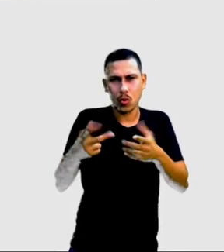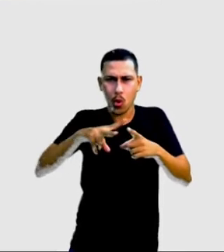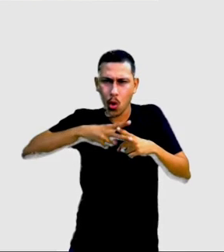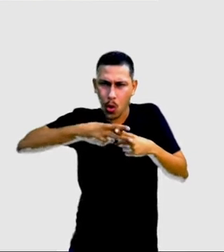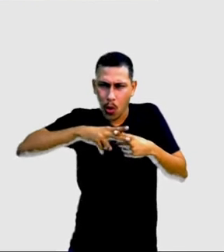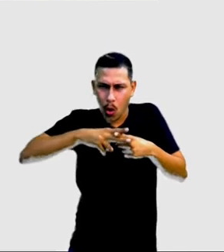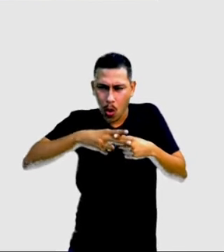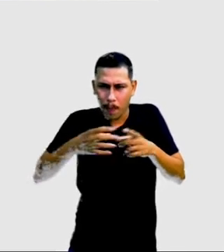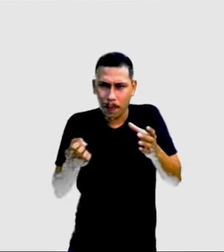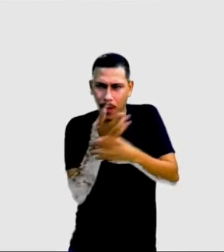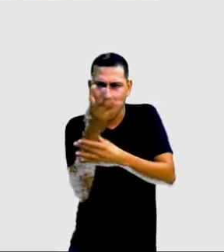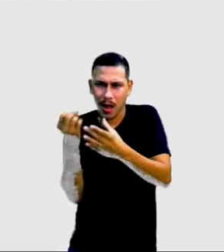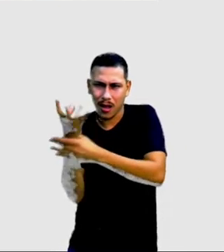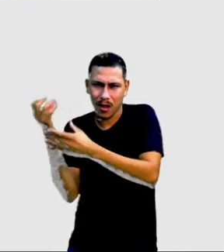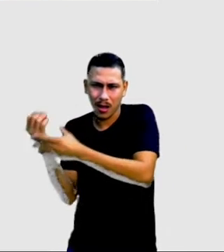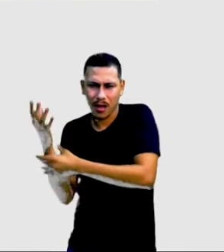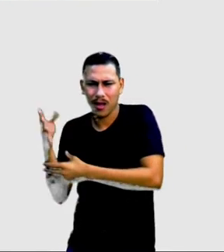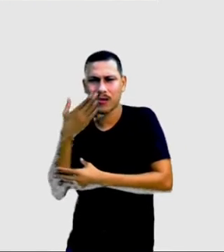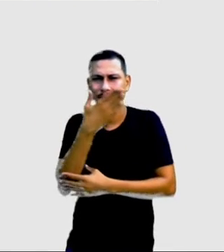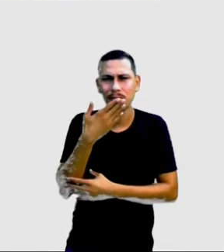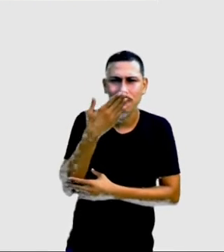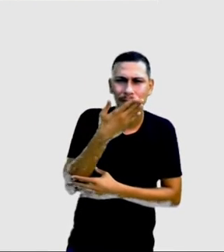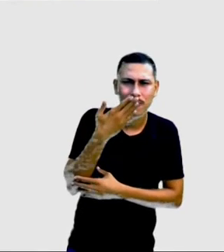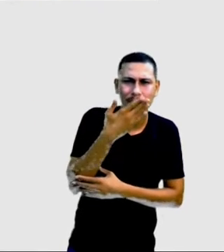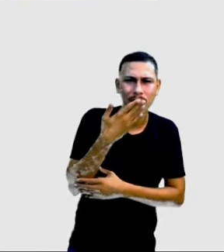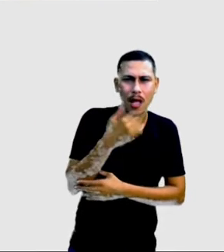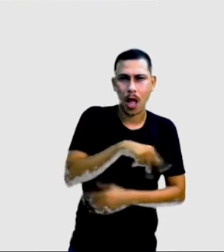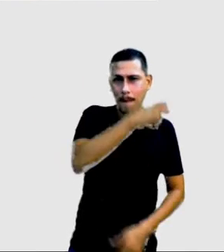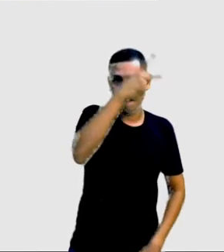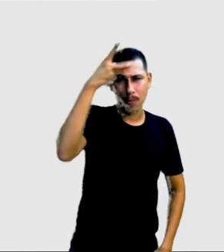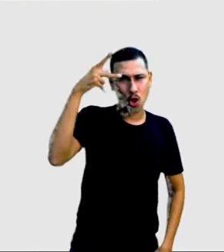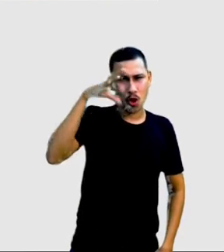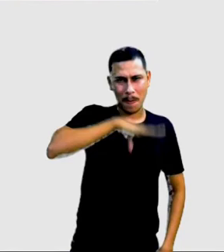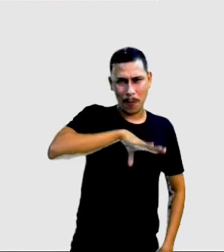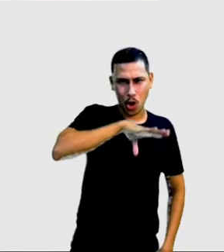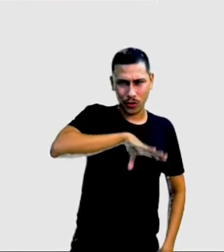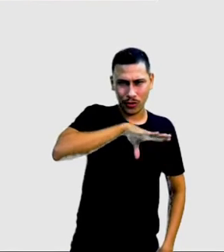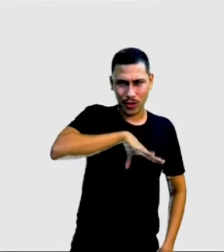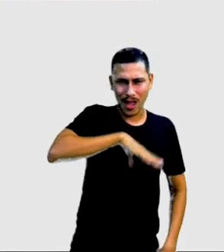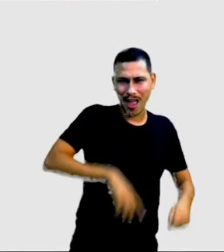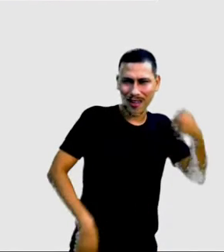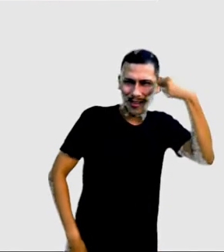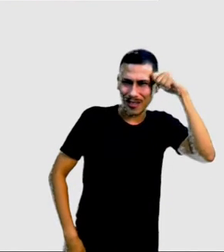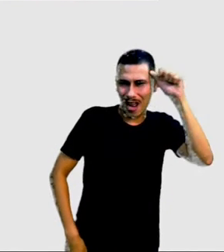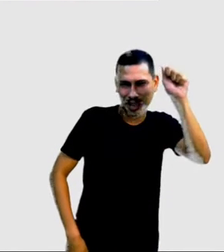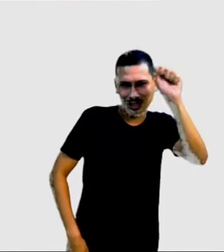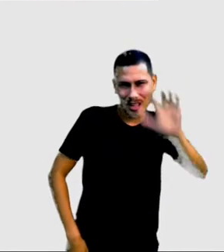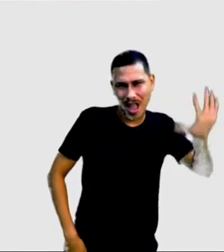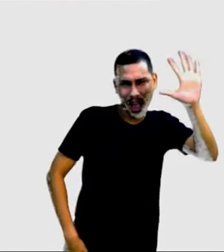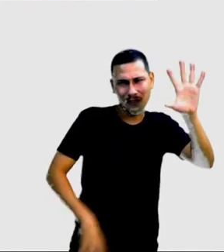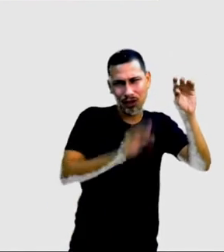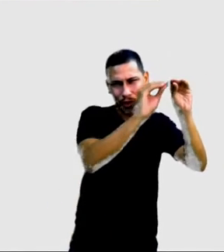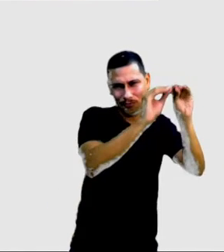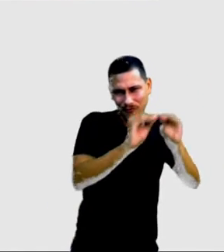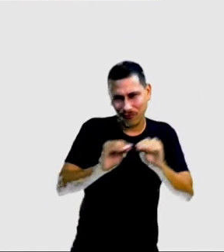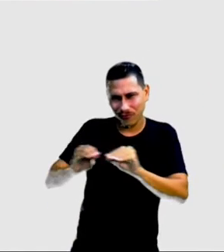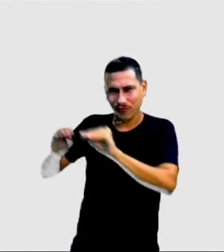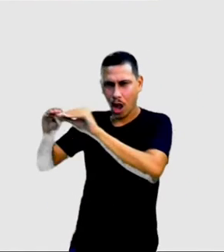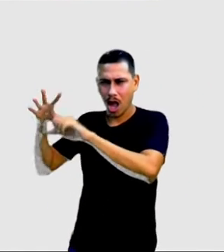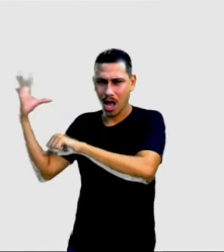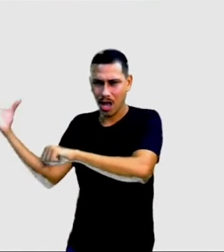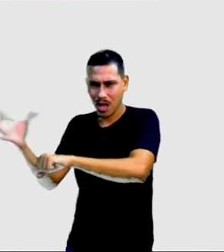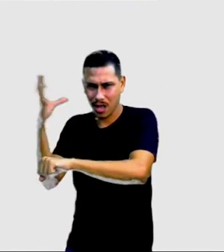açúcar. Os portugueses transportavam os negros oriundos da África para serem usados como mão de obra escrava nos moinhos